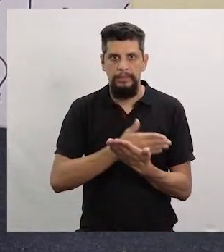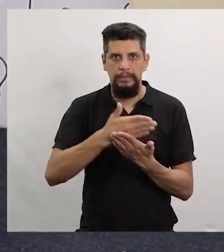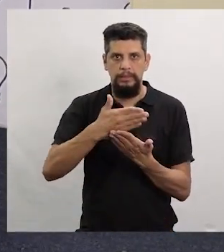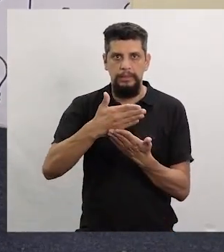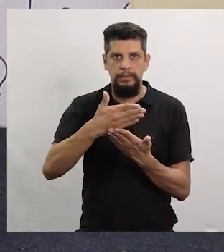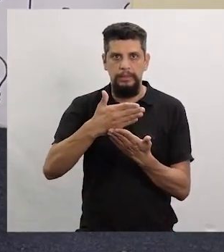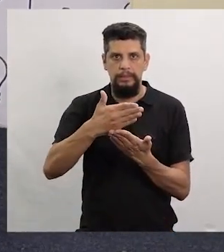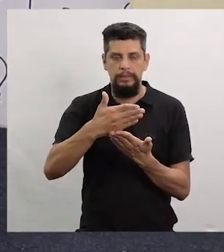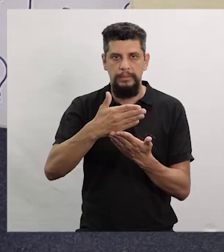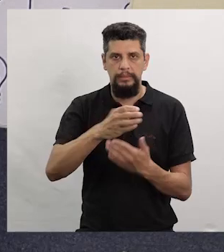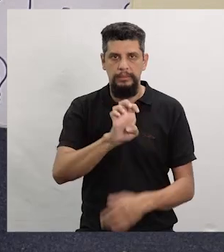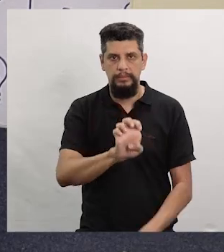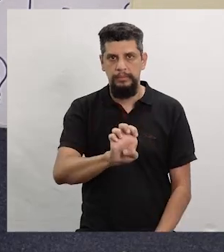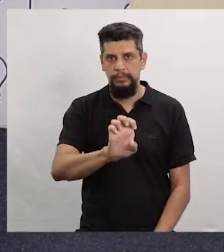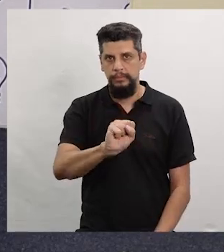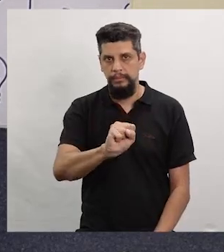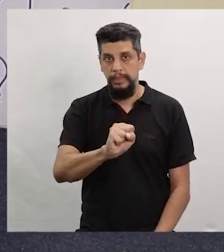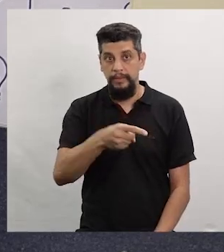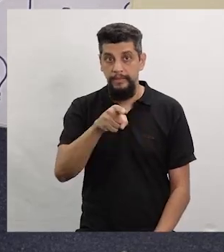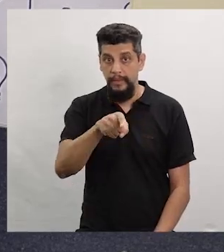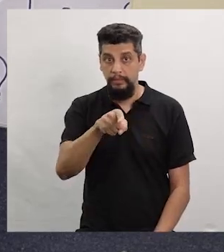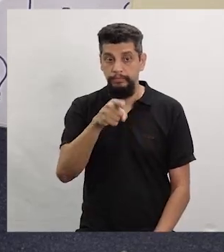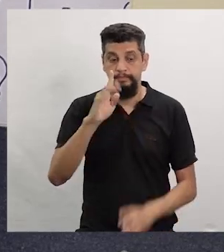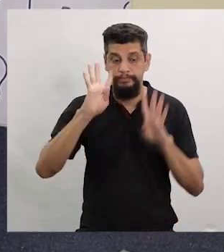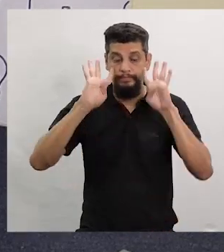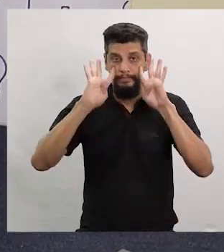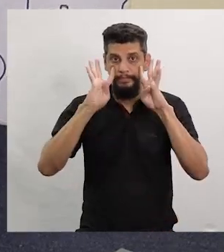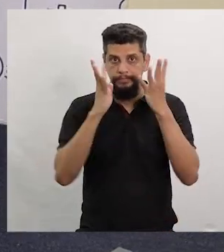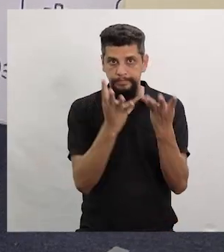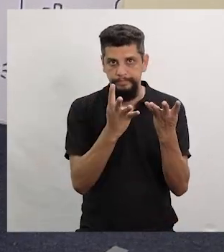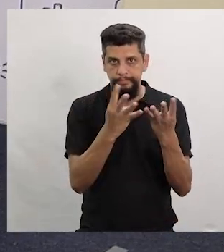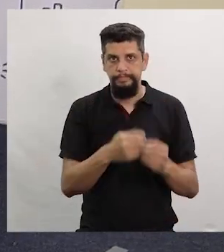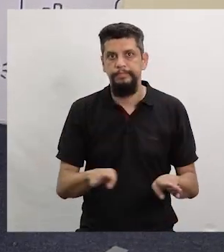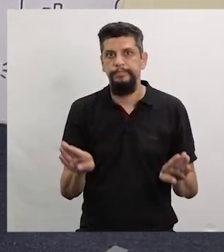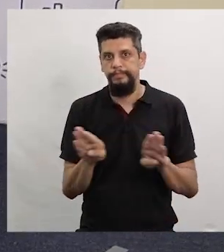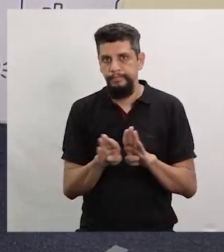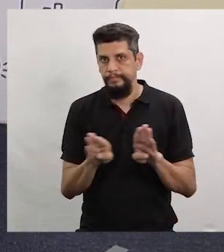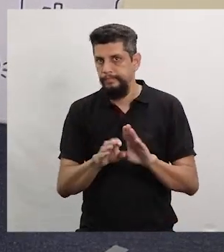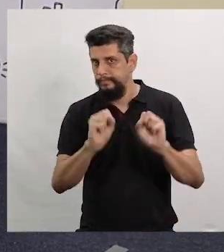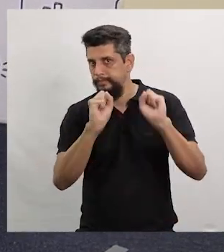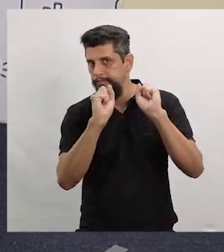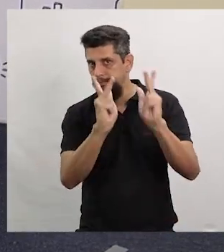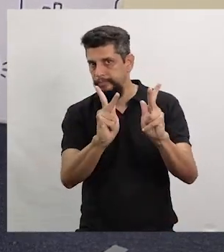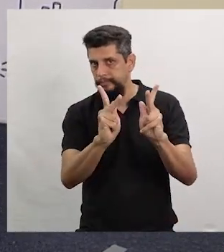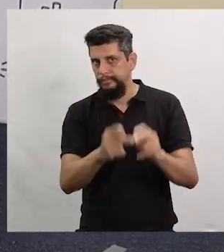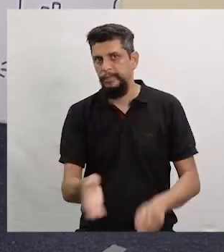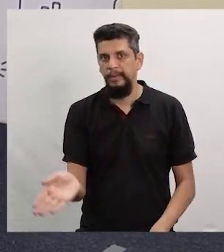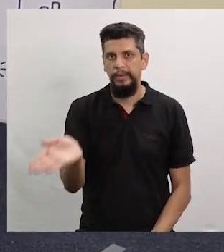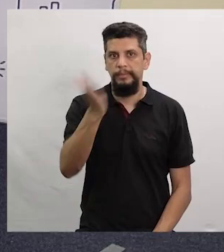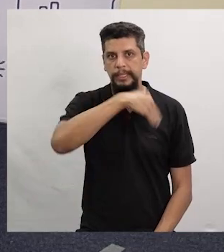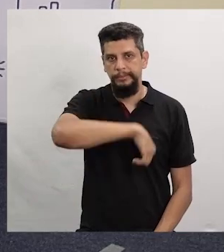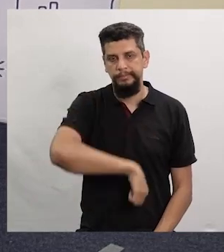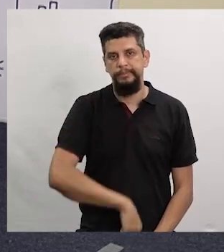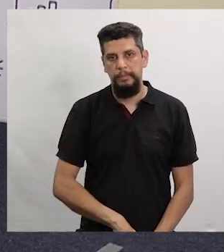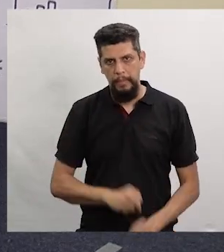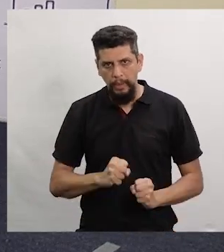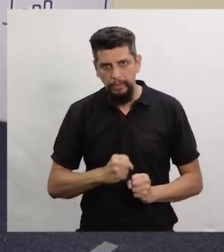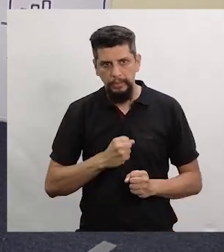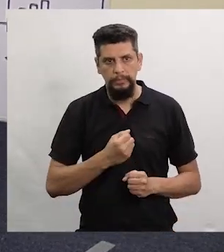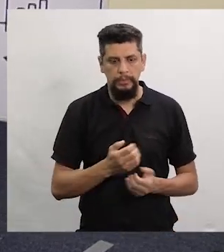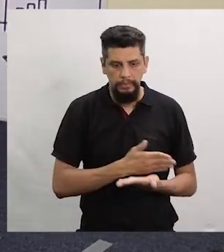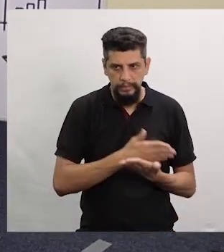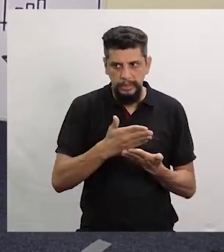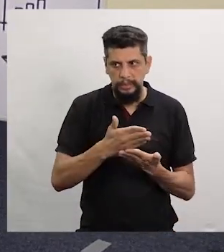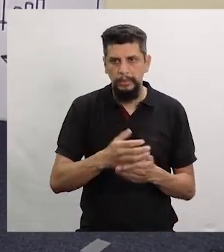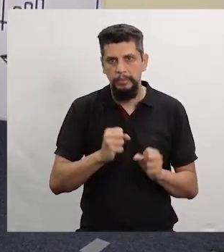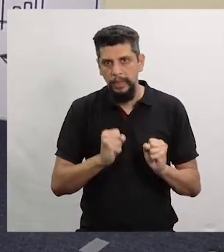e is Então já vamos ficar atento com relação a isso também Ok vamos lá vamos